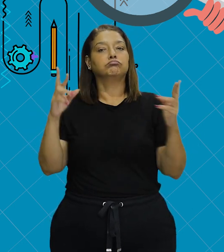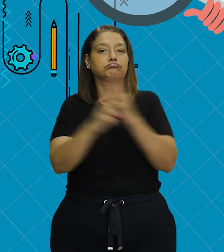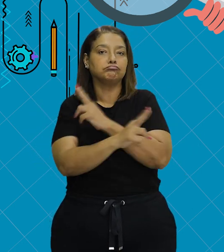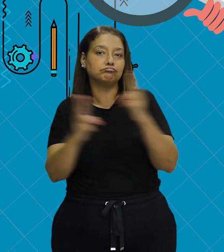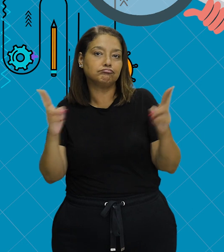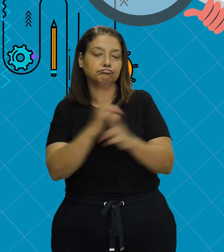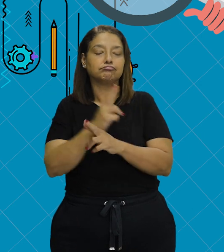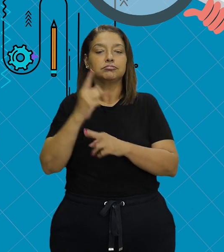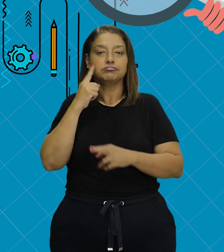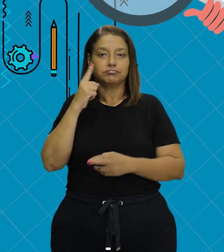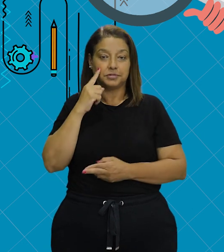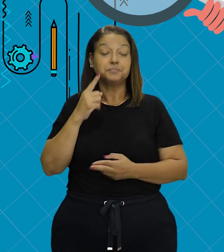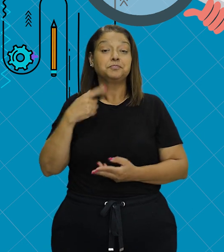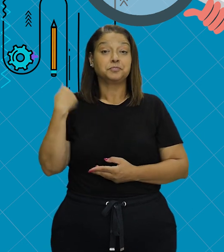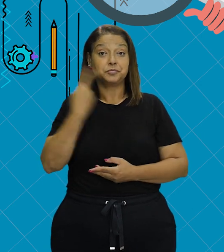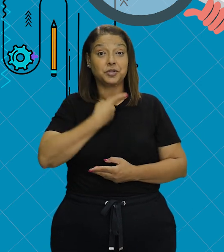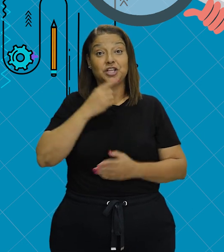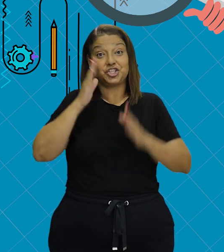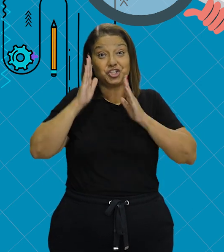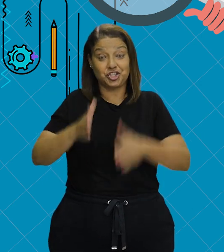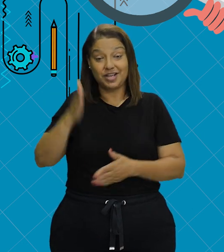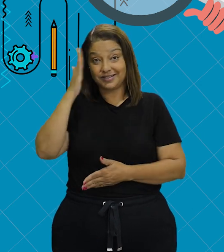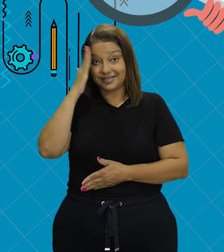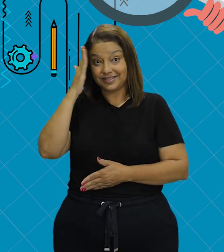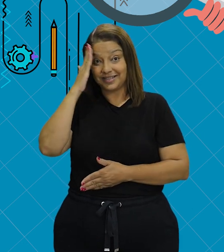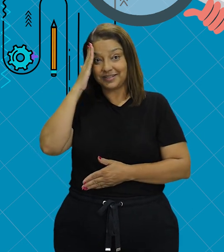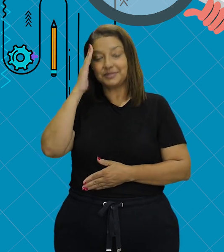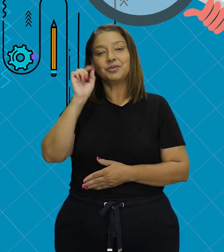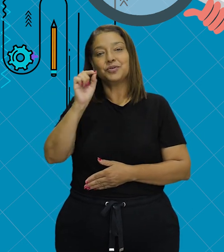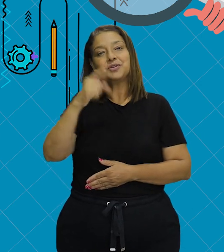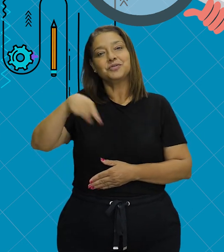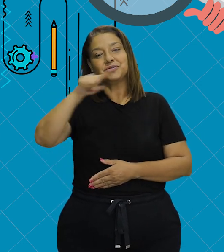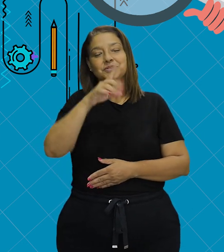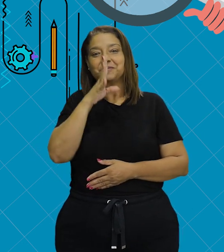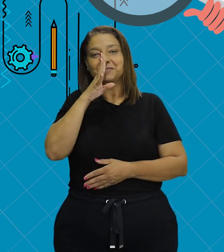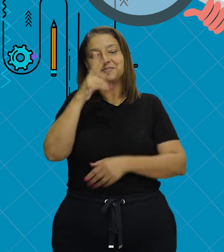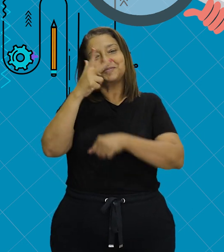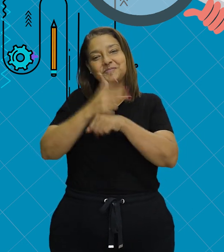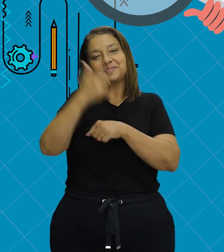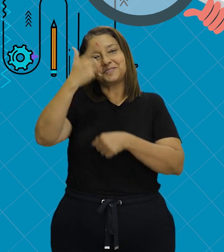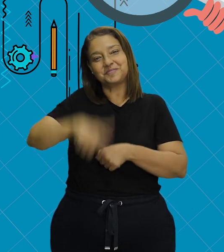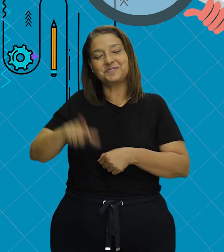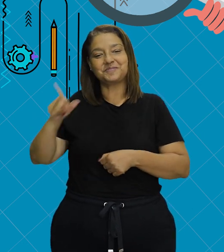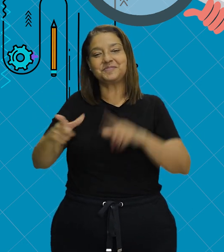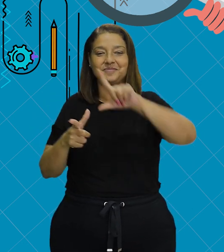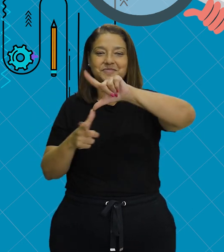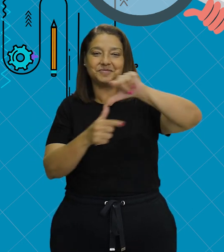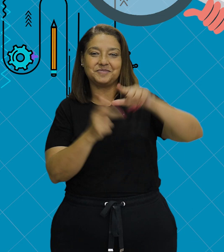prática. E sabendo disso, acompanharemos juntos a mais um vídeo do canal do YouTube Geo Ilustrada.